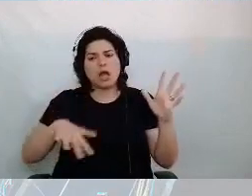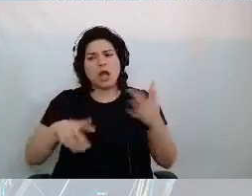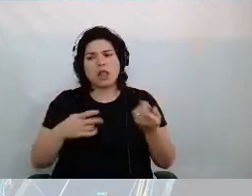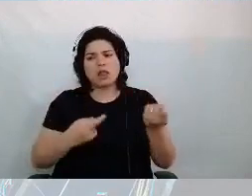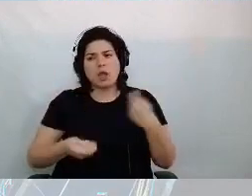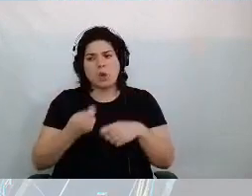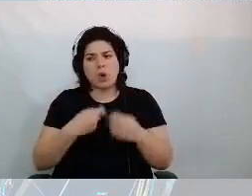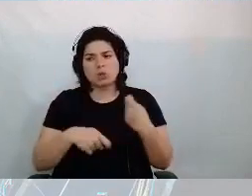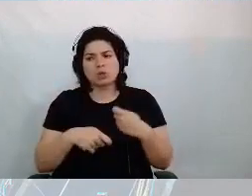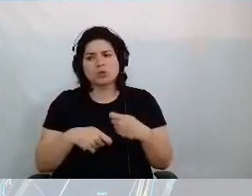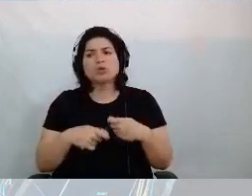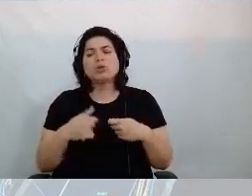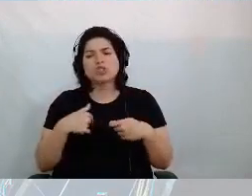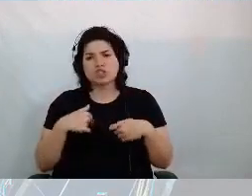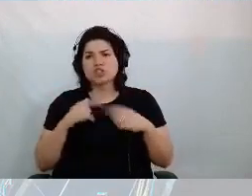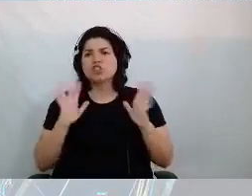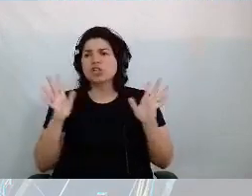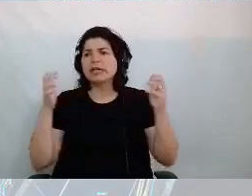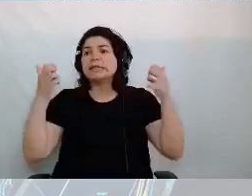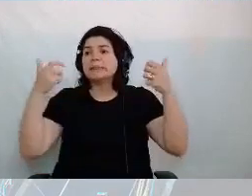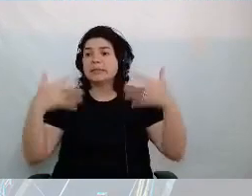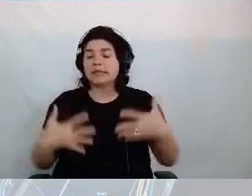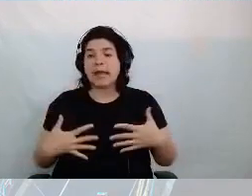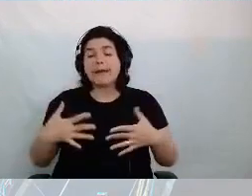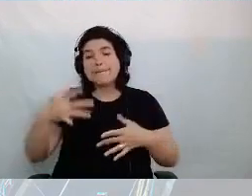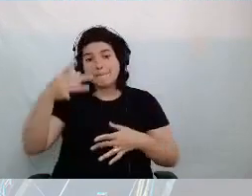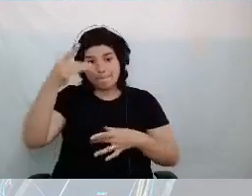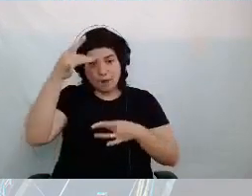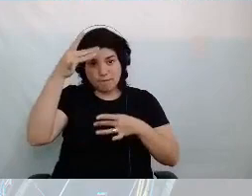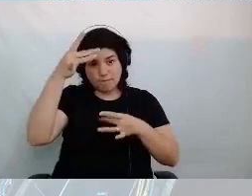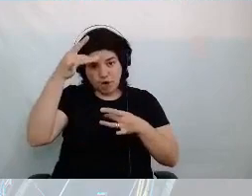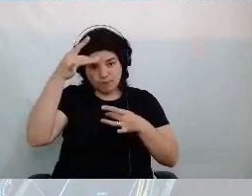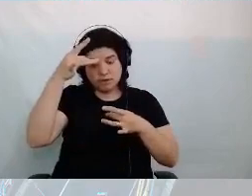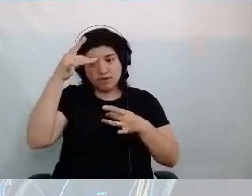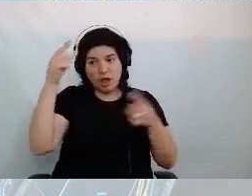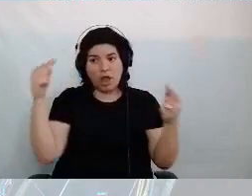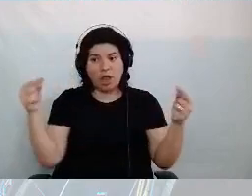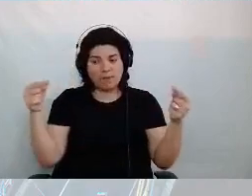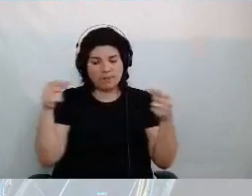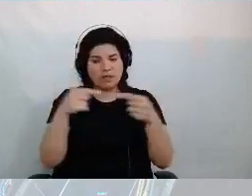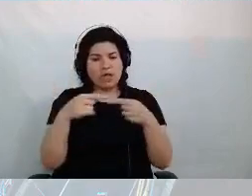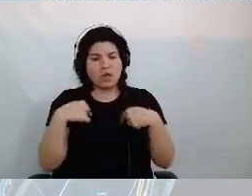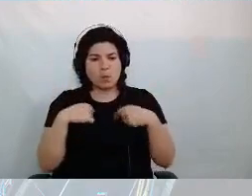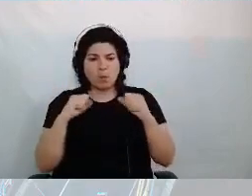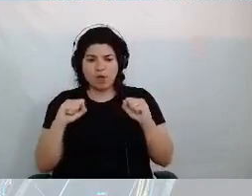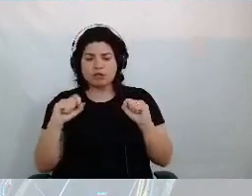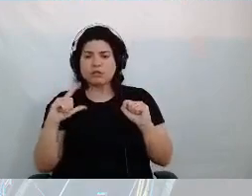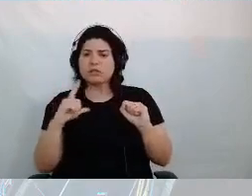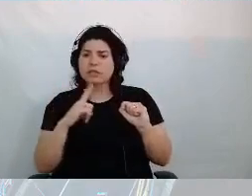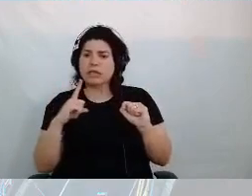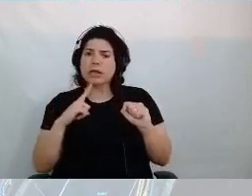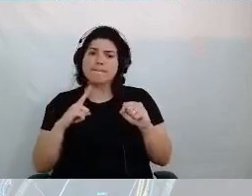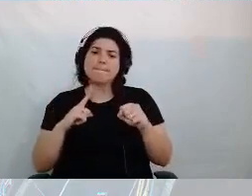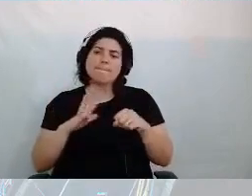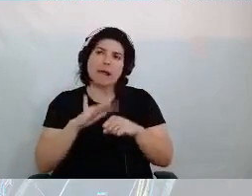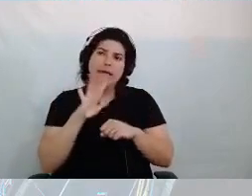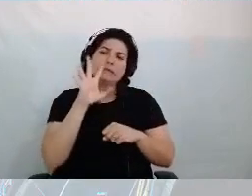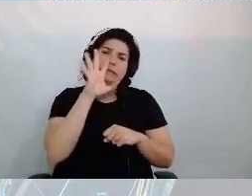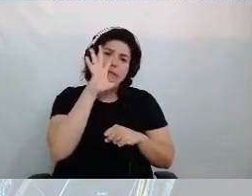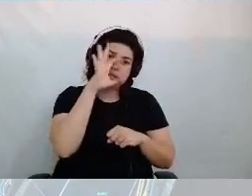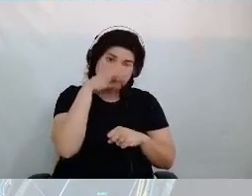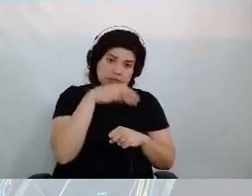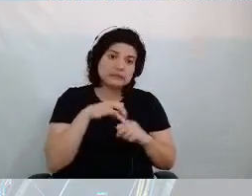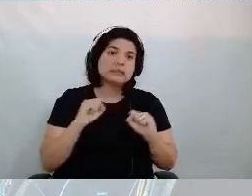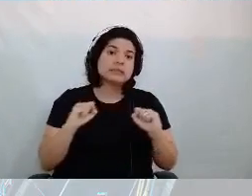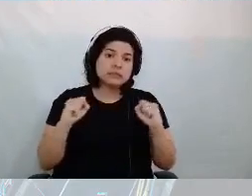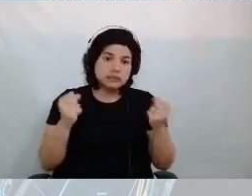eu já trazendo pensando ali em performance, né, eu posso ter ali aplicações mais resilientes. Eu vou pensar em